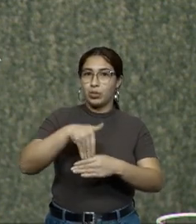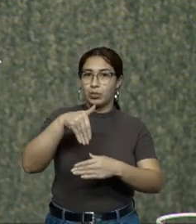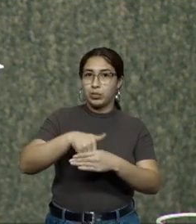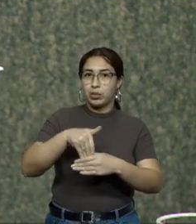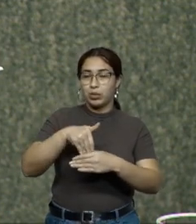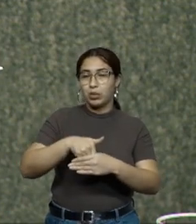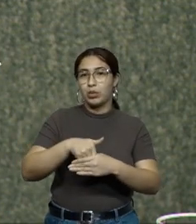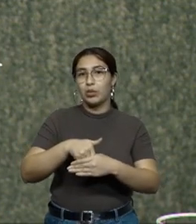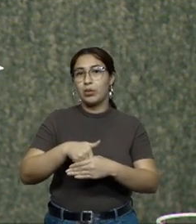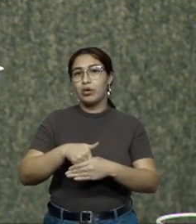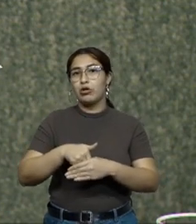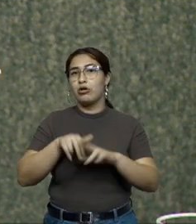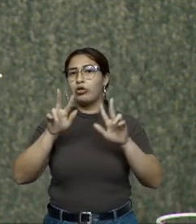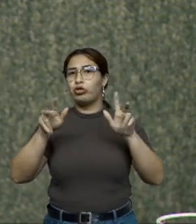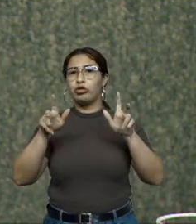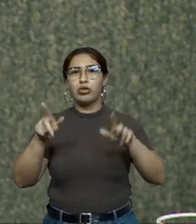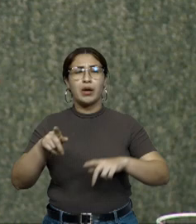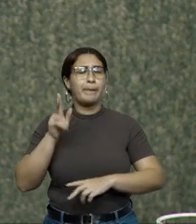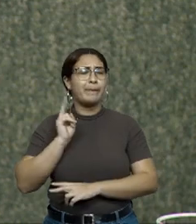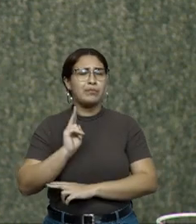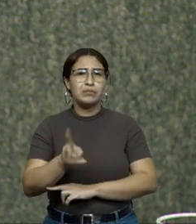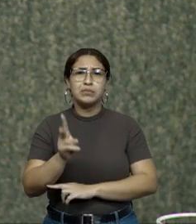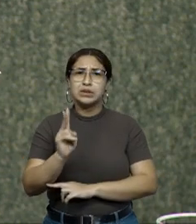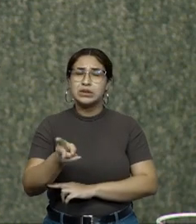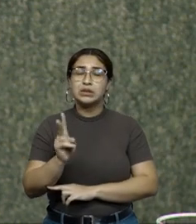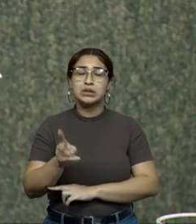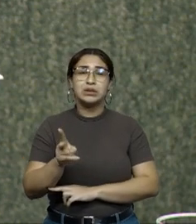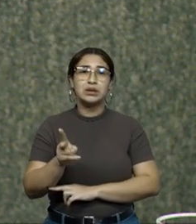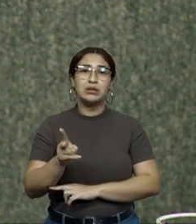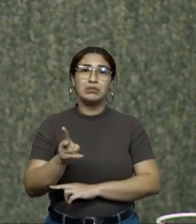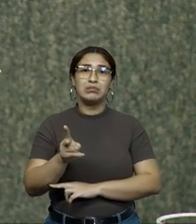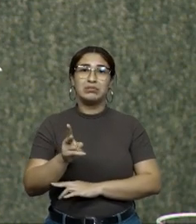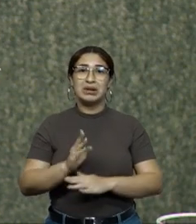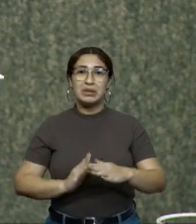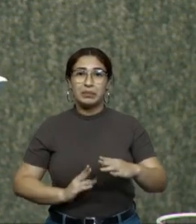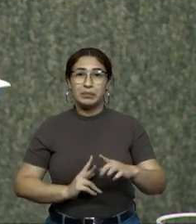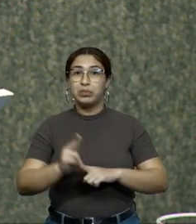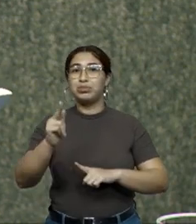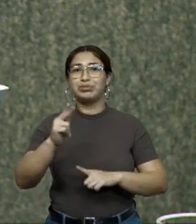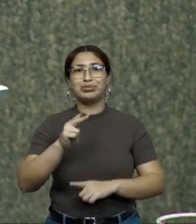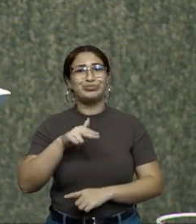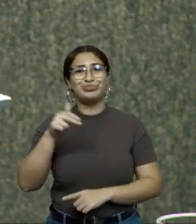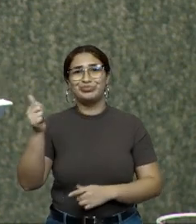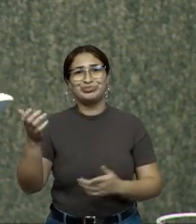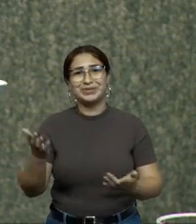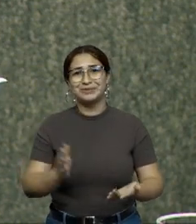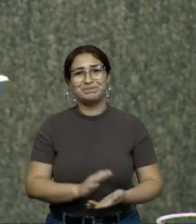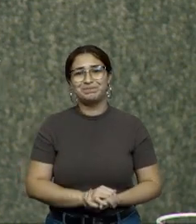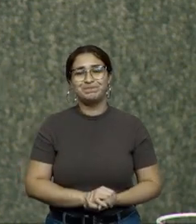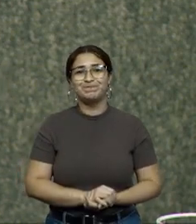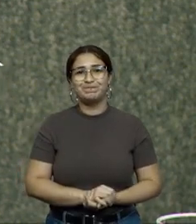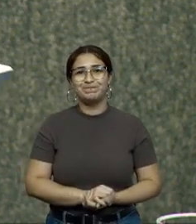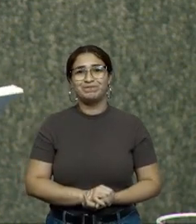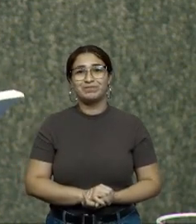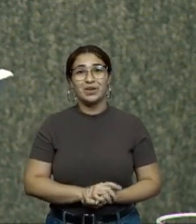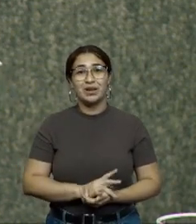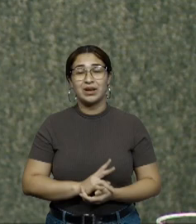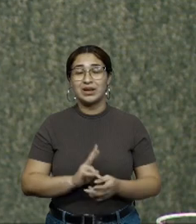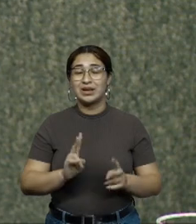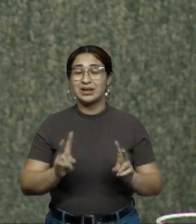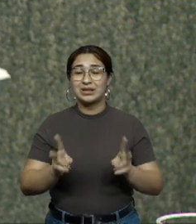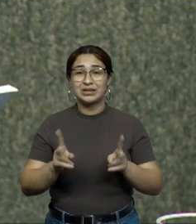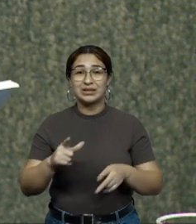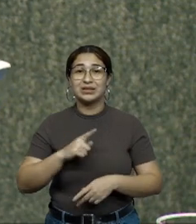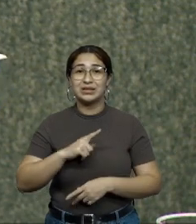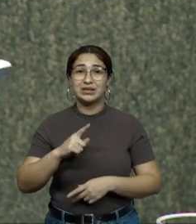pauta constante a gente nunca consegue vencer essa falta né uma pauta permanente que é